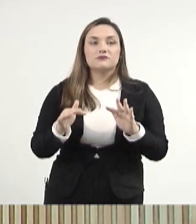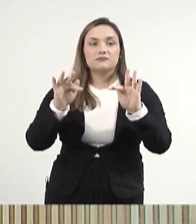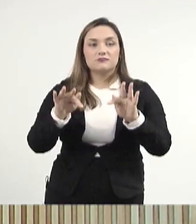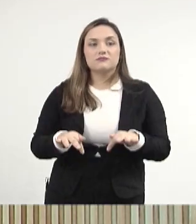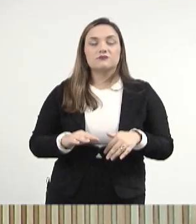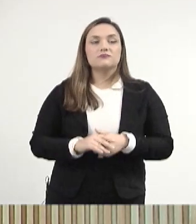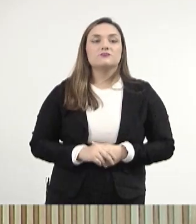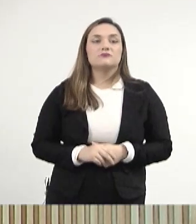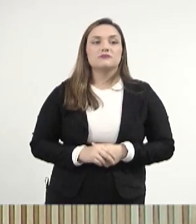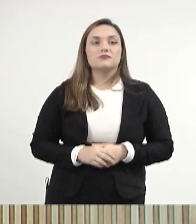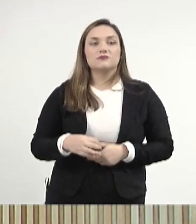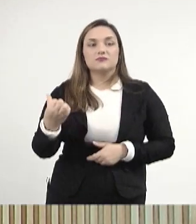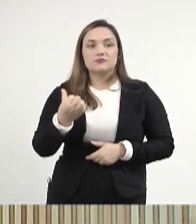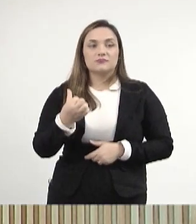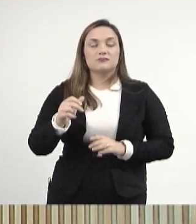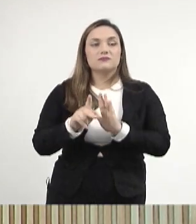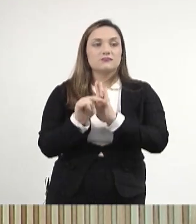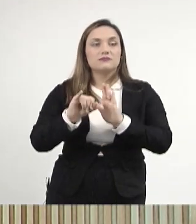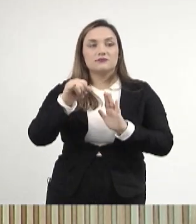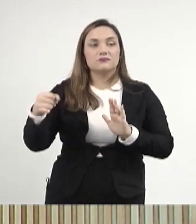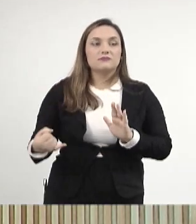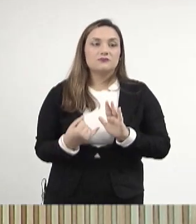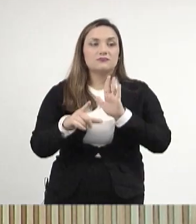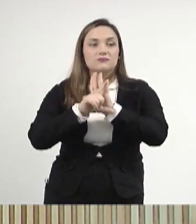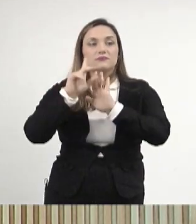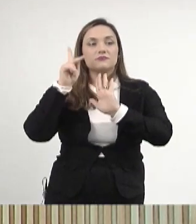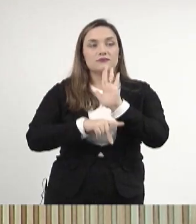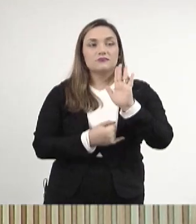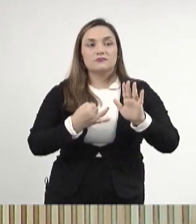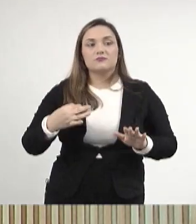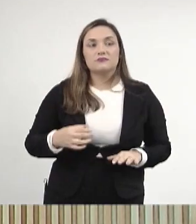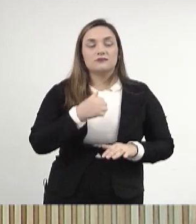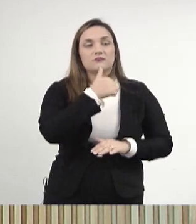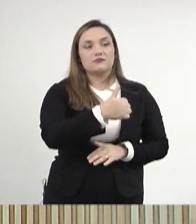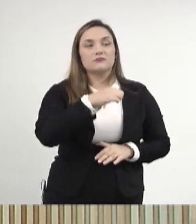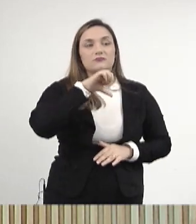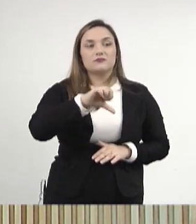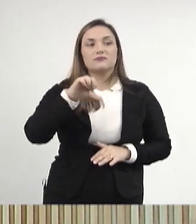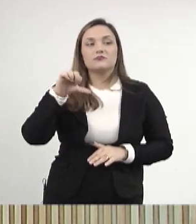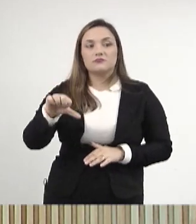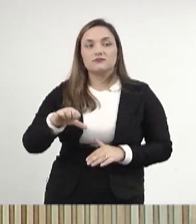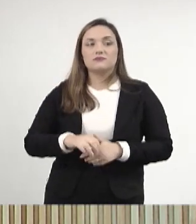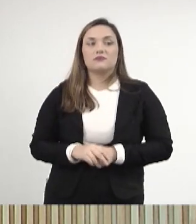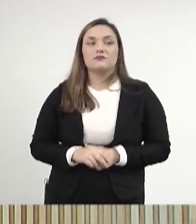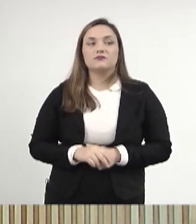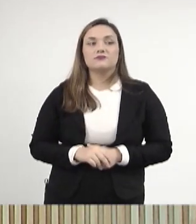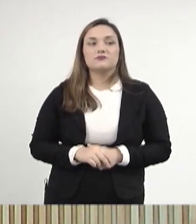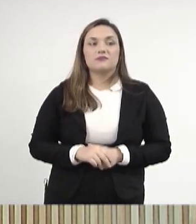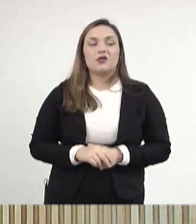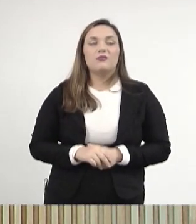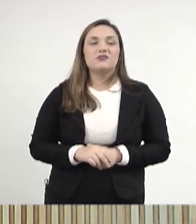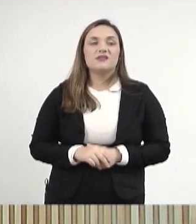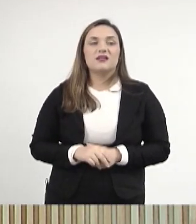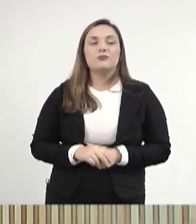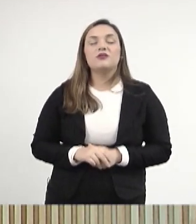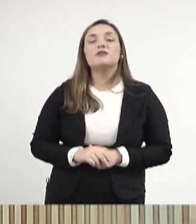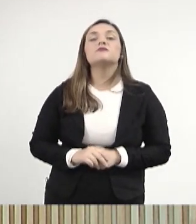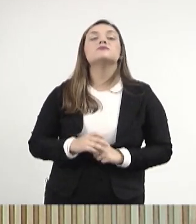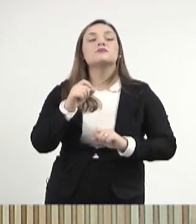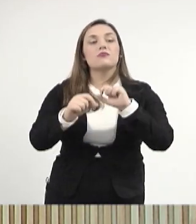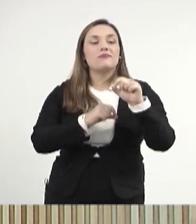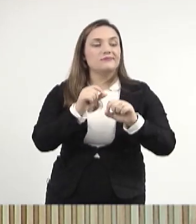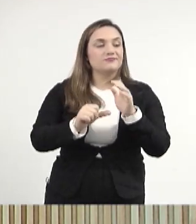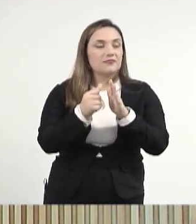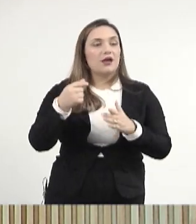sexto item da pauta de hoje, projeto de lei de número 199, encaminhado pelo Poder Judiciário, matéria também